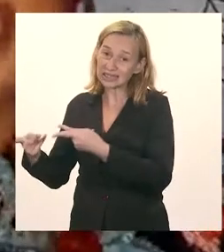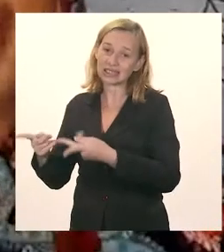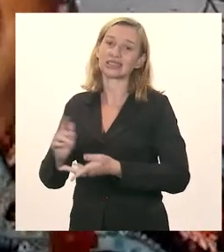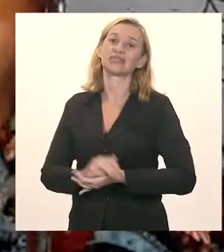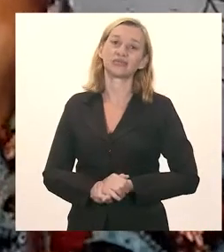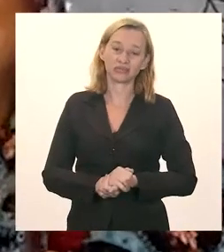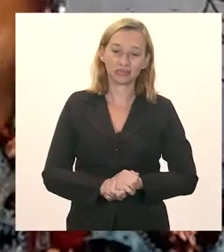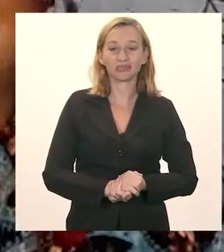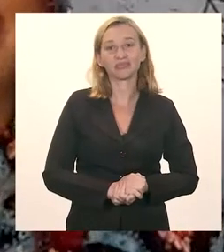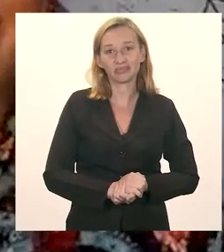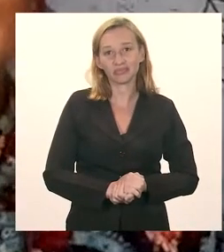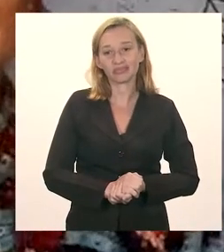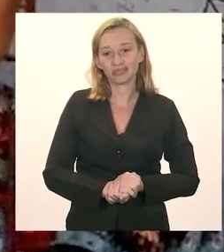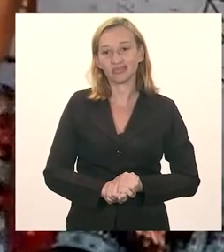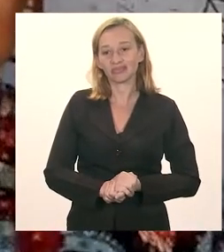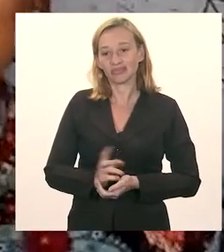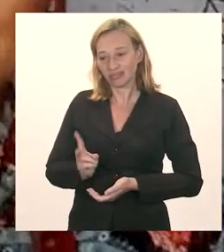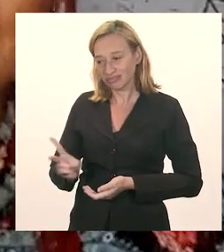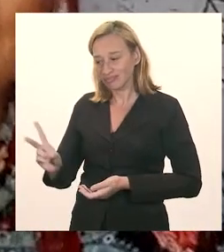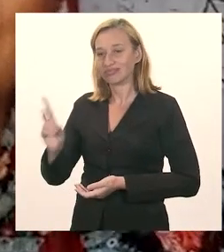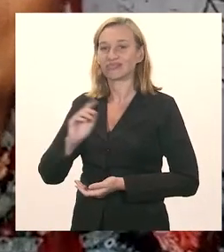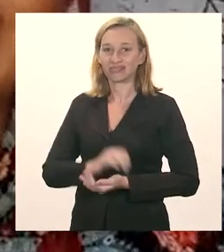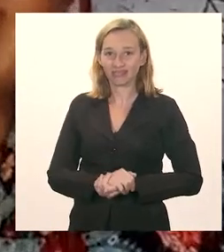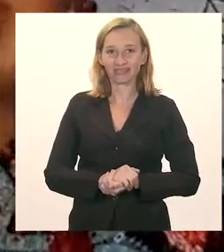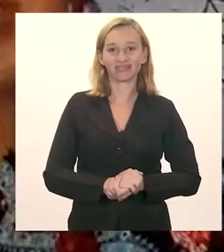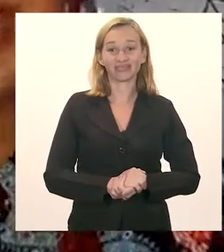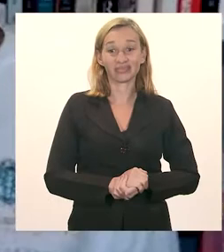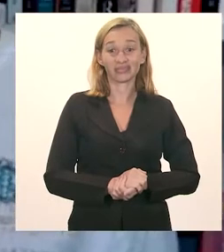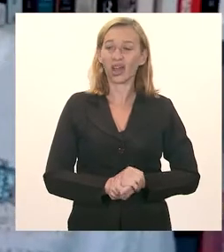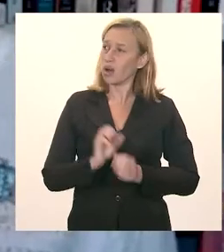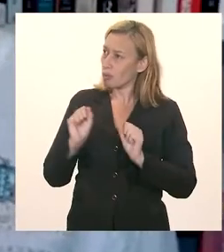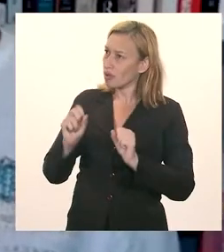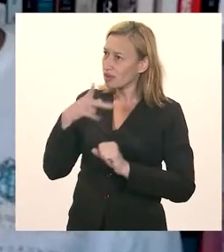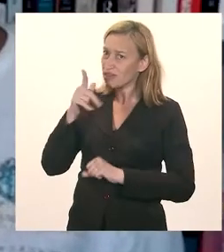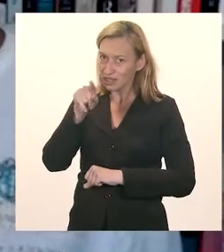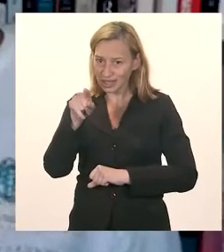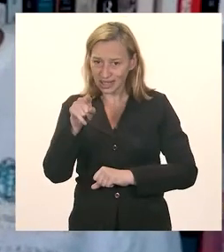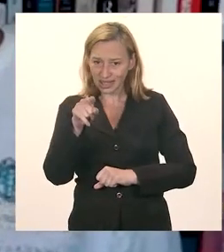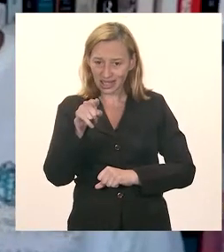os mestres, e assim